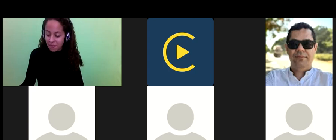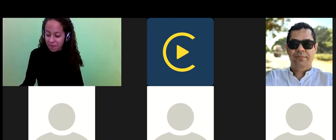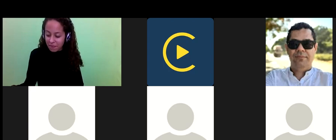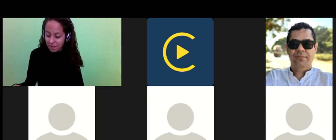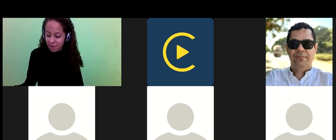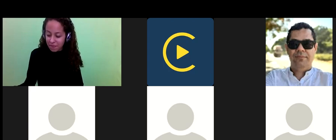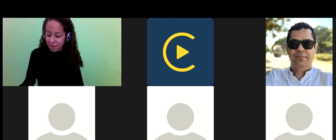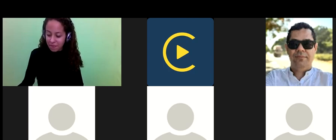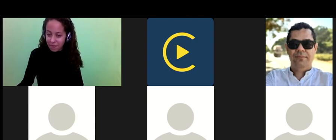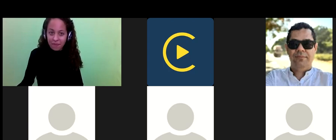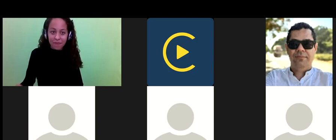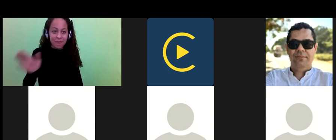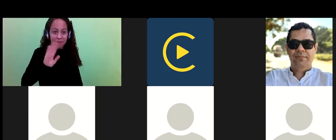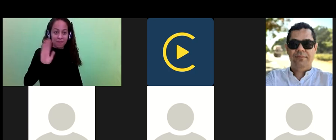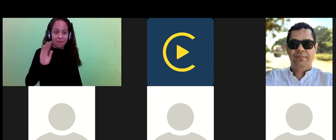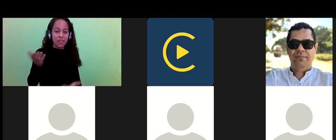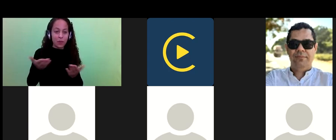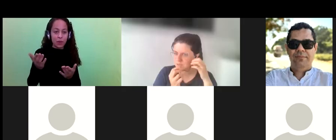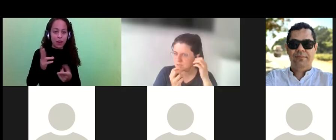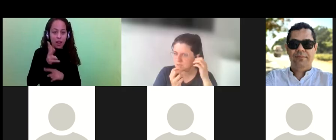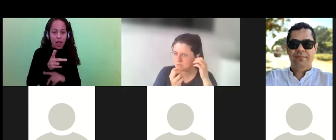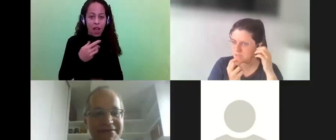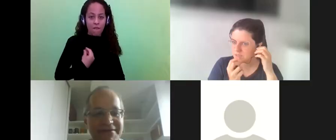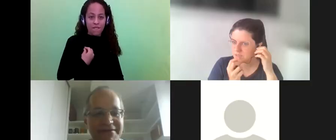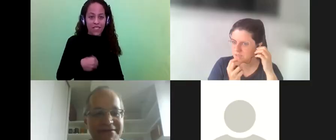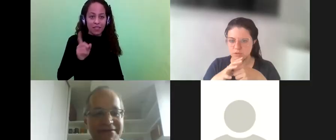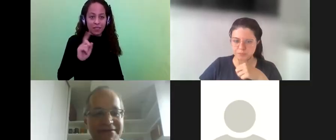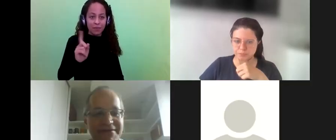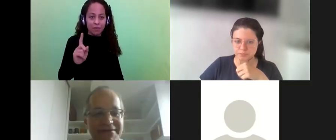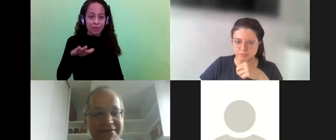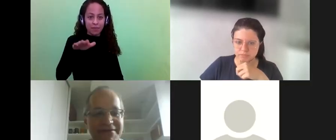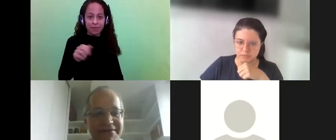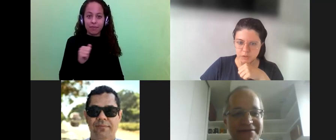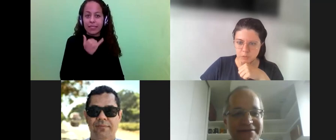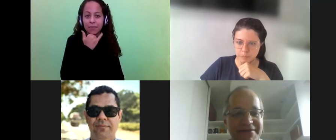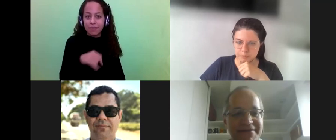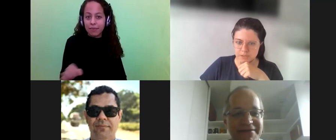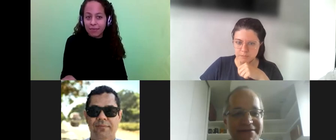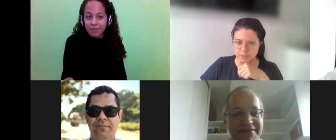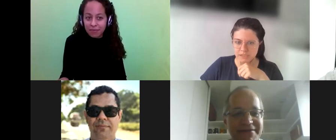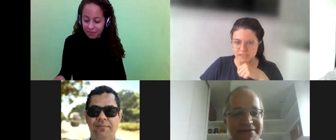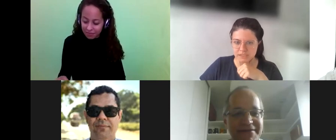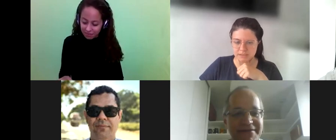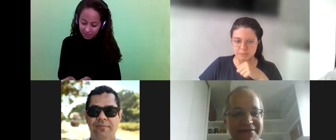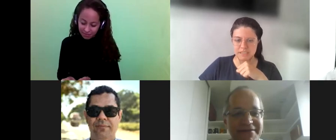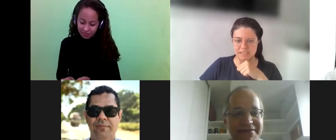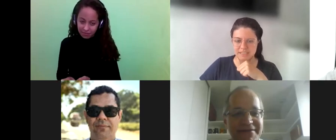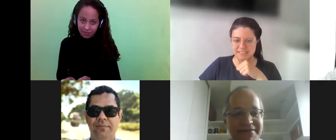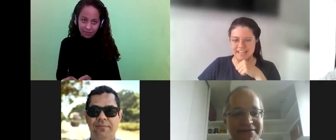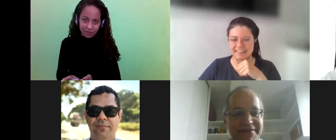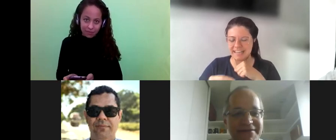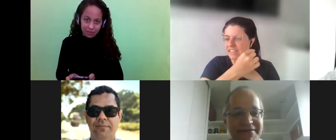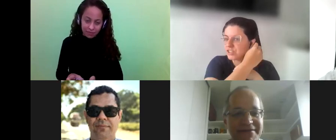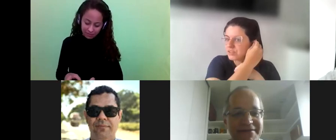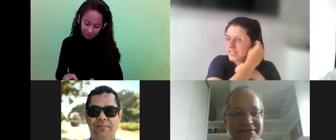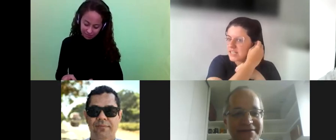Olá, pessoal, nós não estamos mais ao vivo. À tarde, não sei se é Poliana,